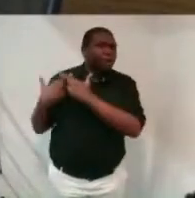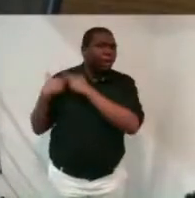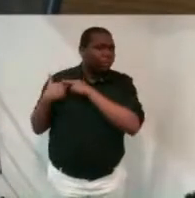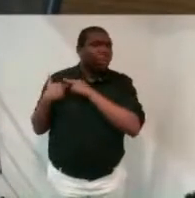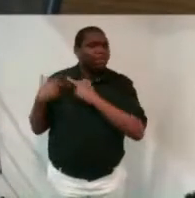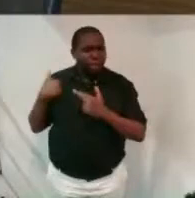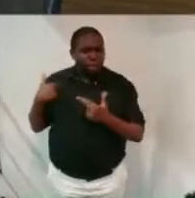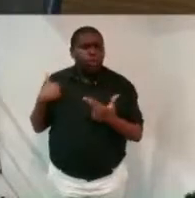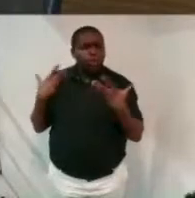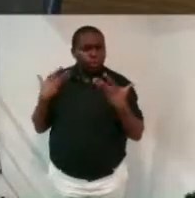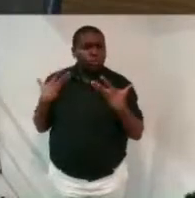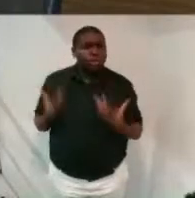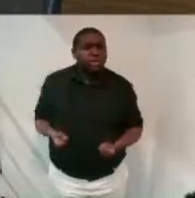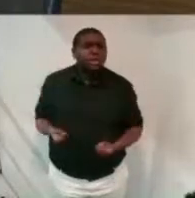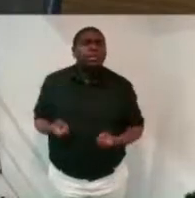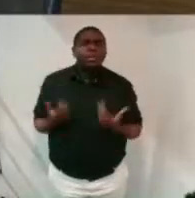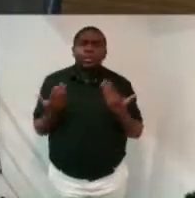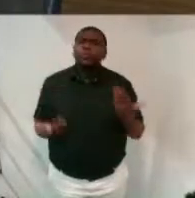Recebi como